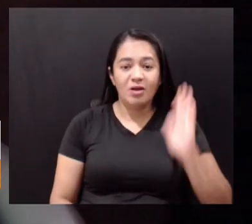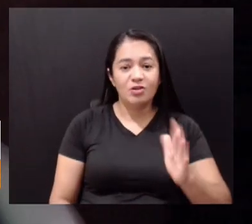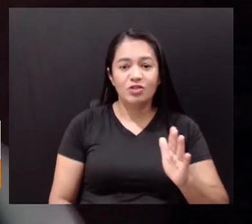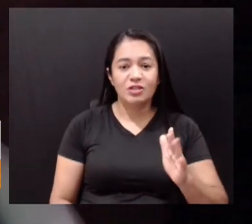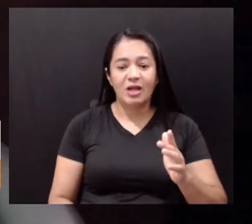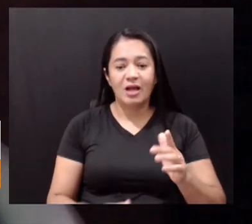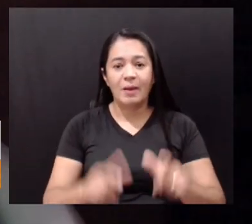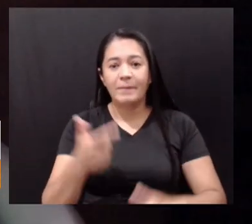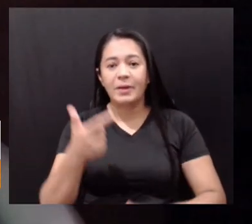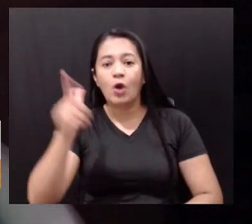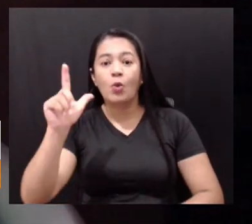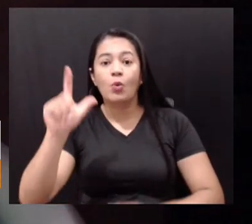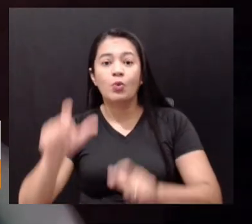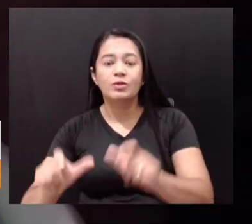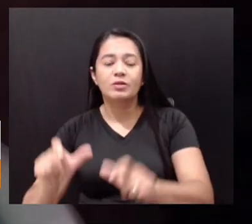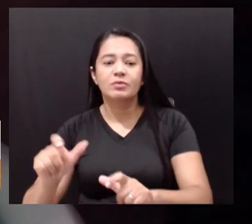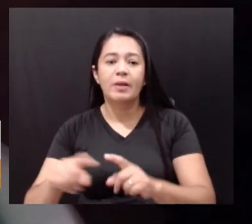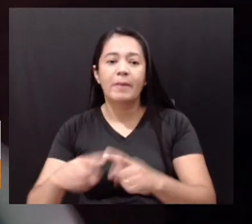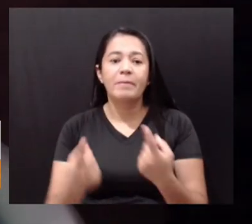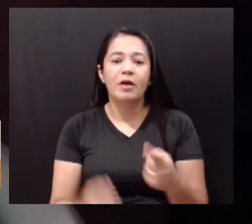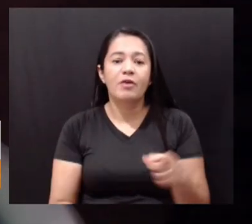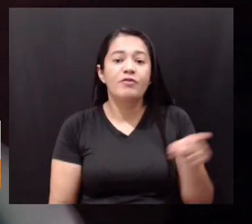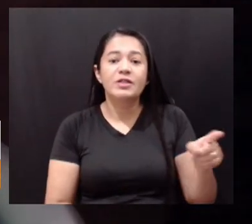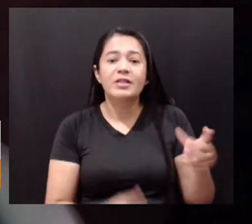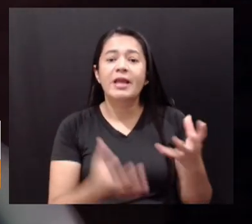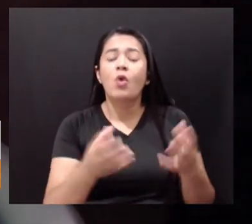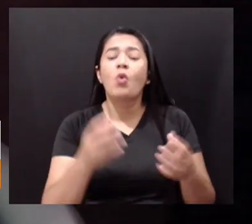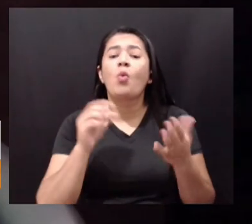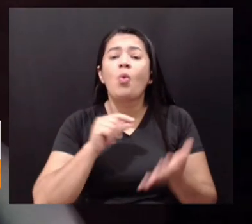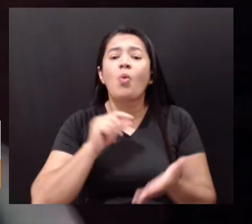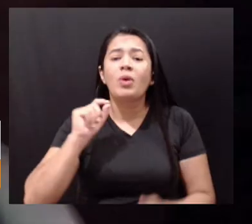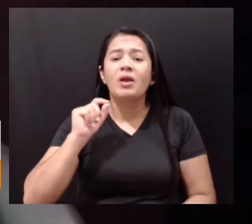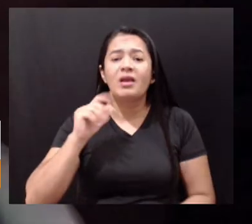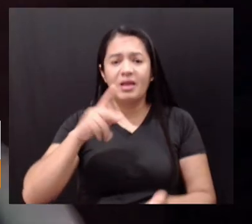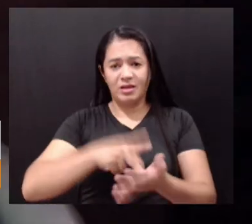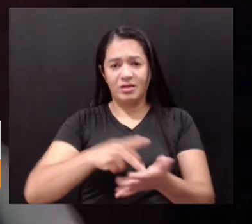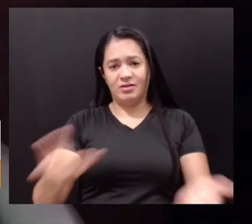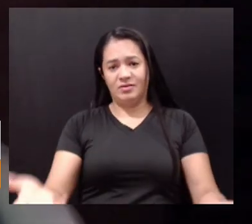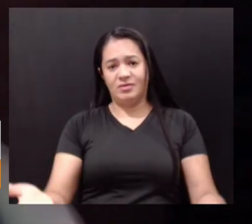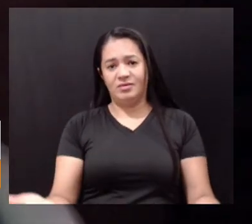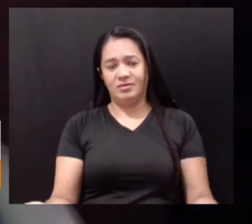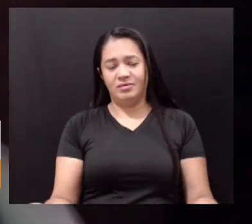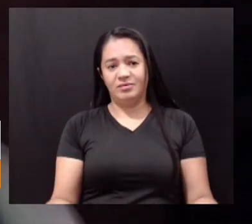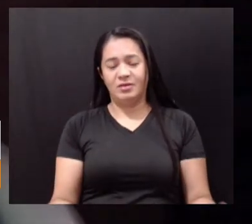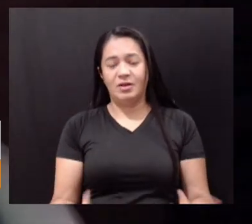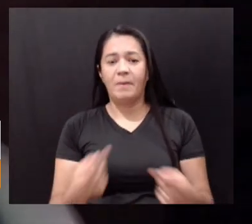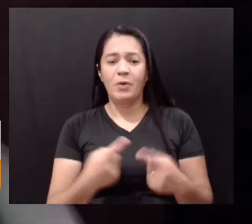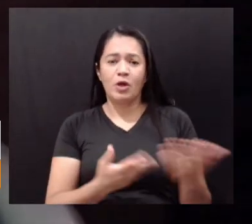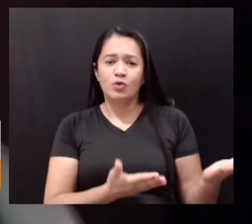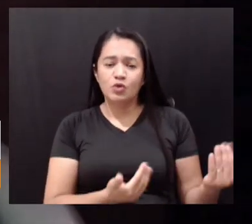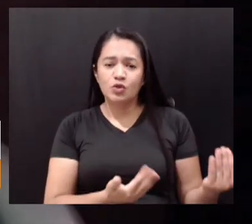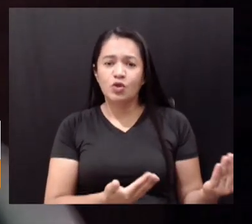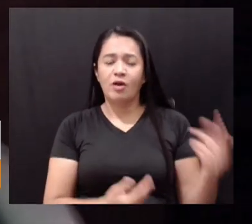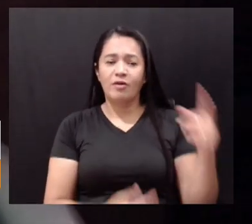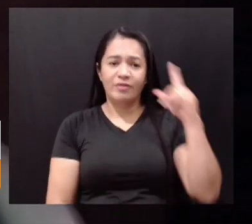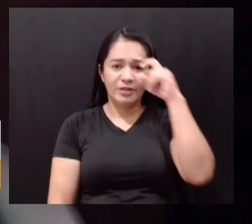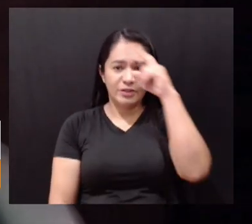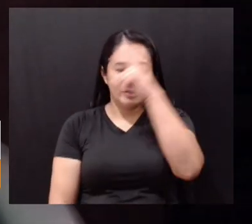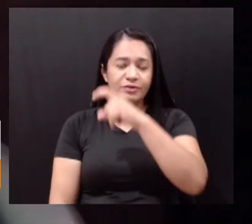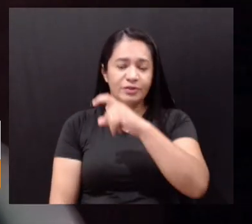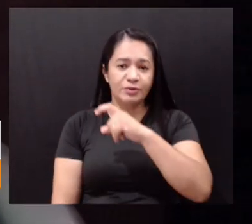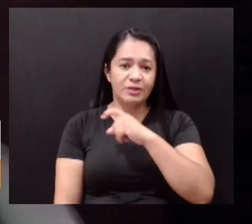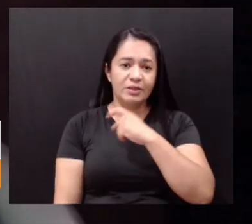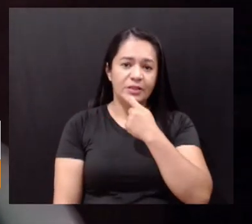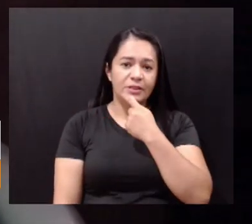questão é o que de fato quer. Então essas pessoas hoje, os jovens, eles têm muita dificuldade, e eu tenho percebido isso,